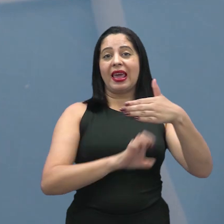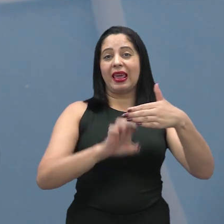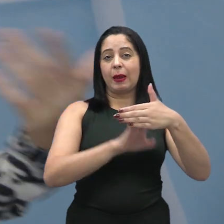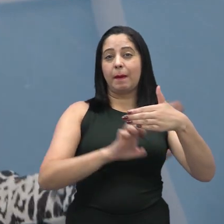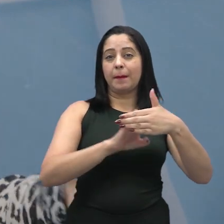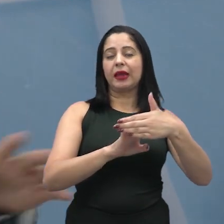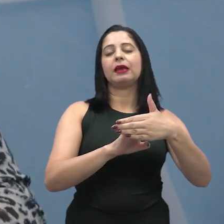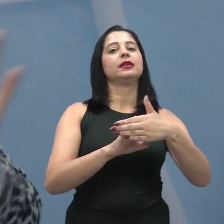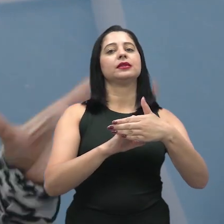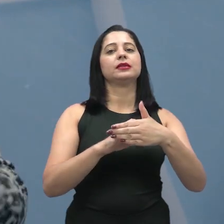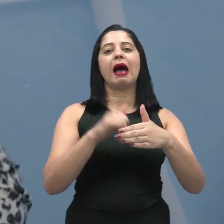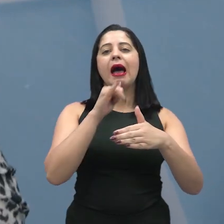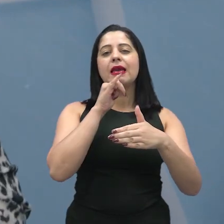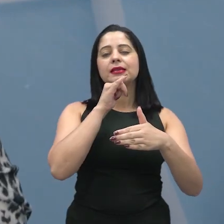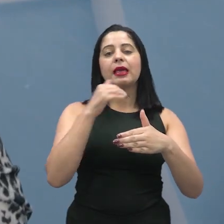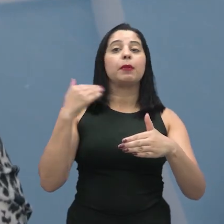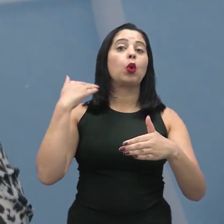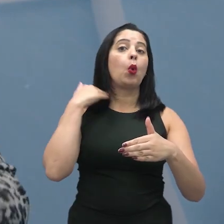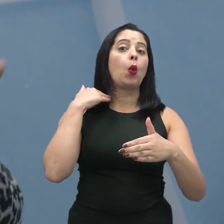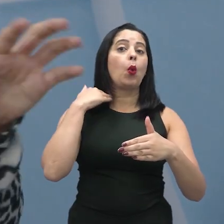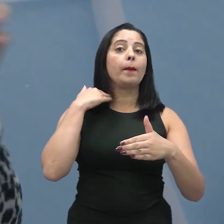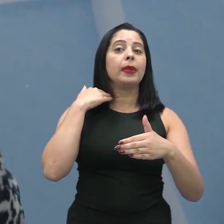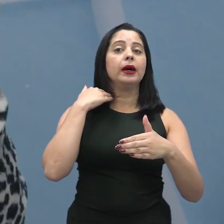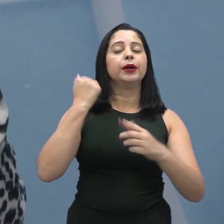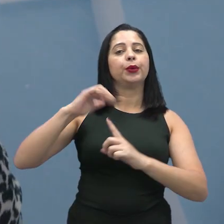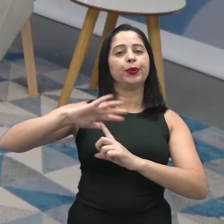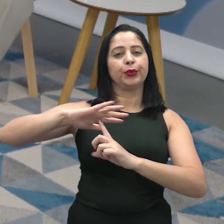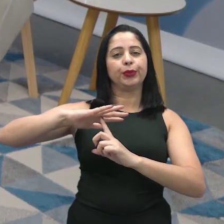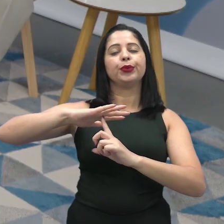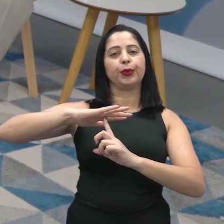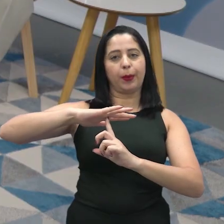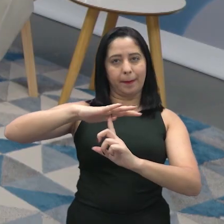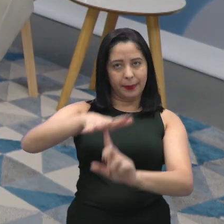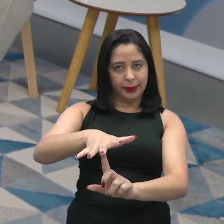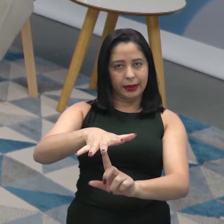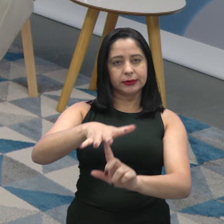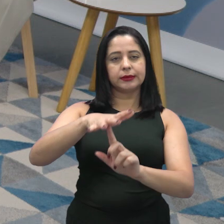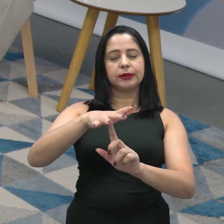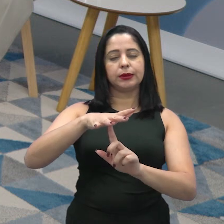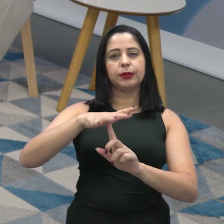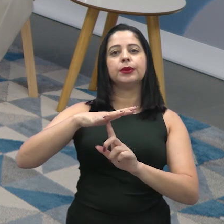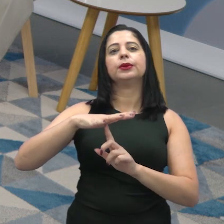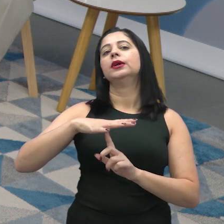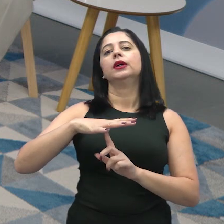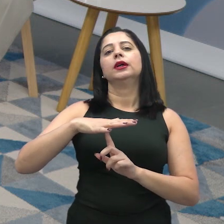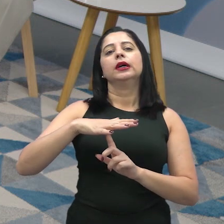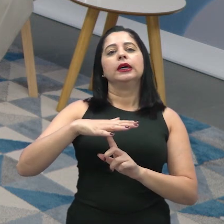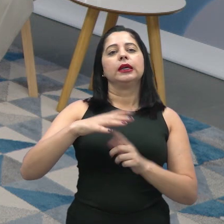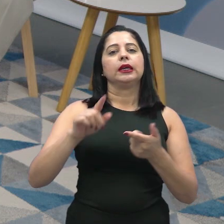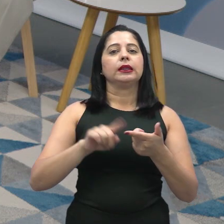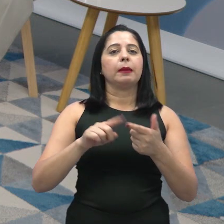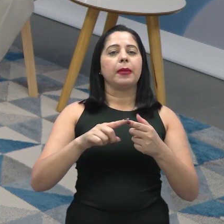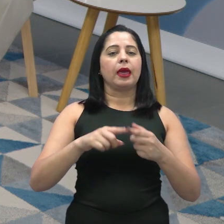empresas como Petrobras e Banco do Brasil. Que análise que a gente pode fazer desses